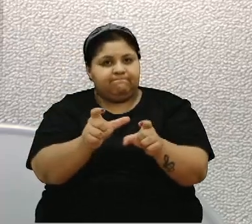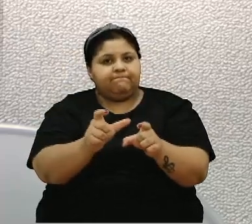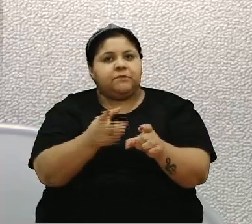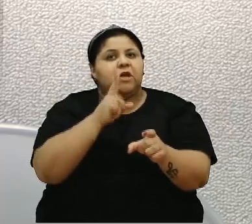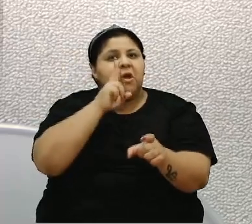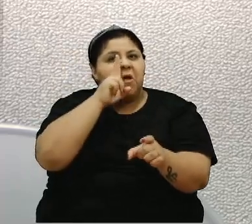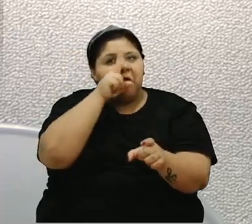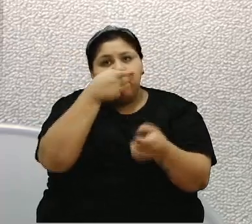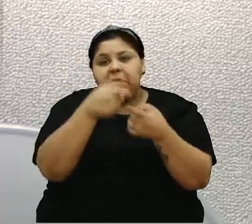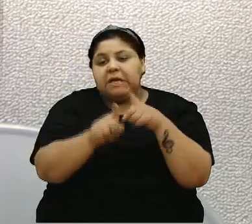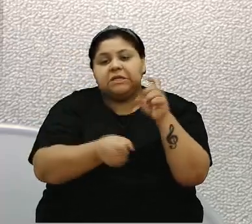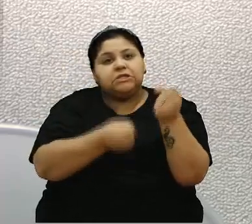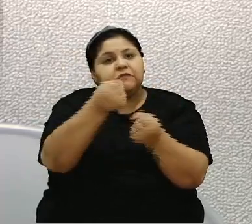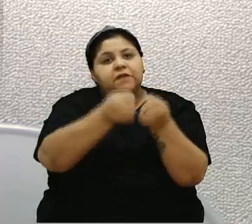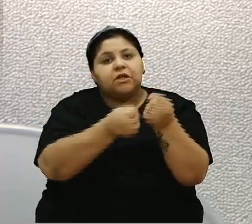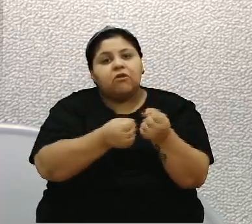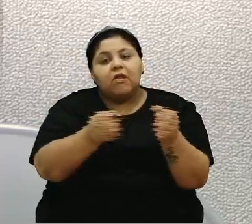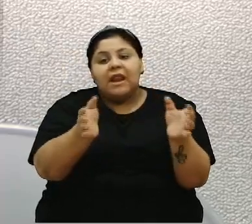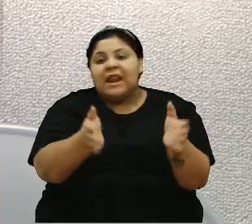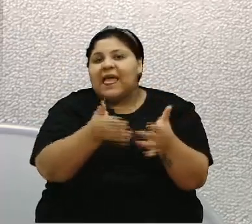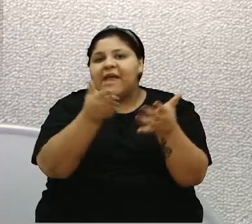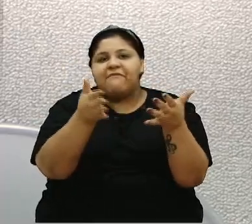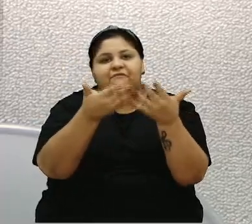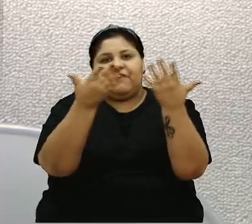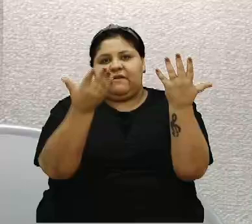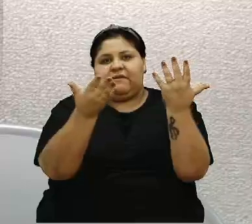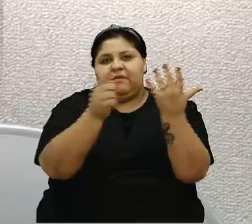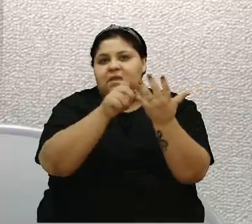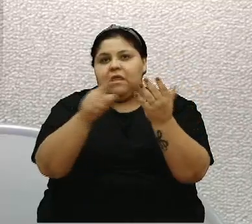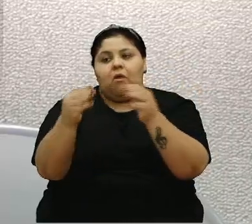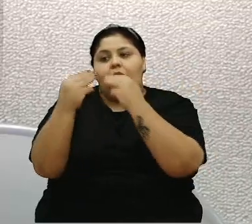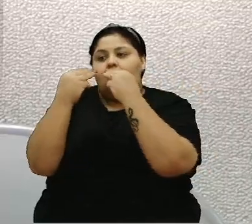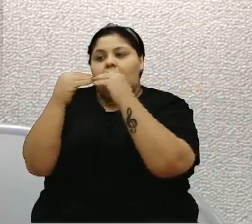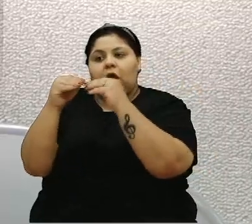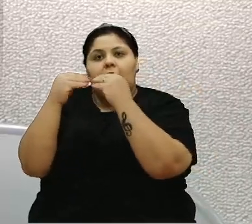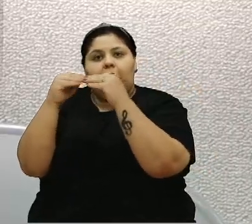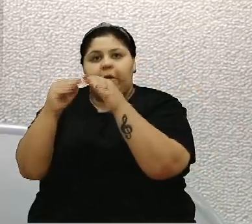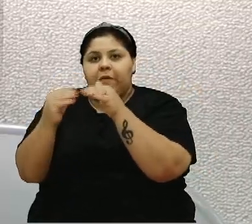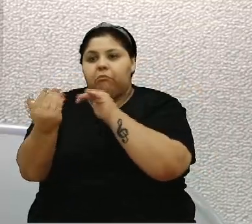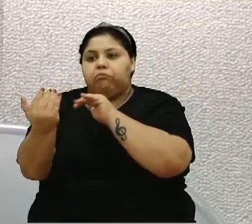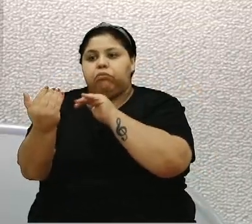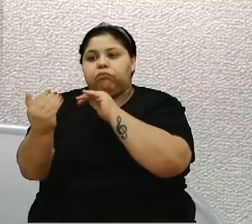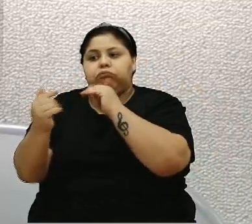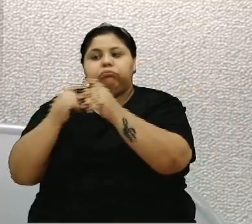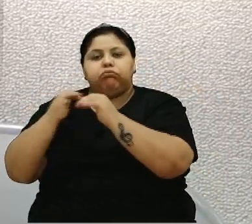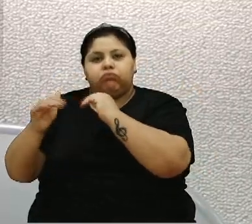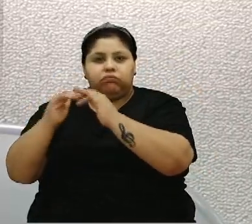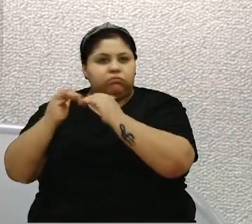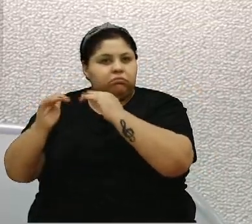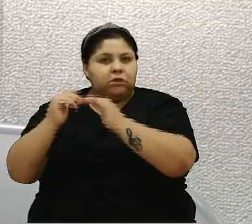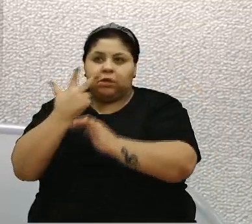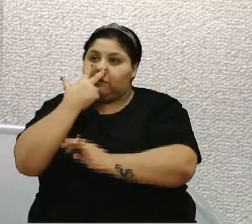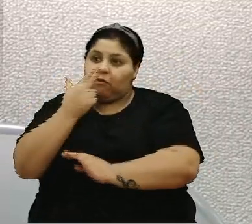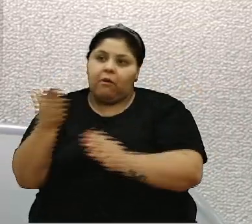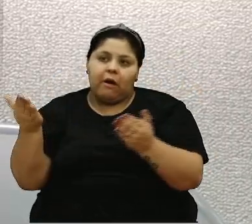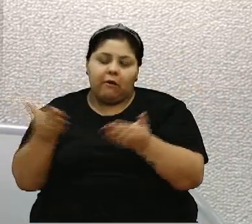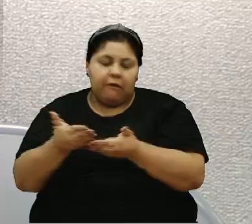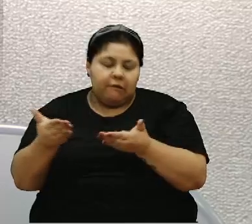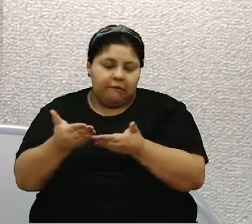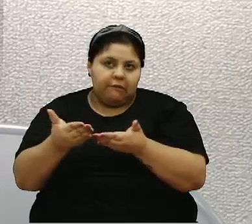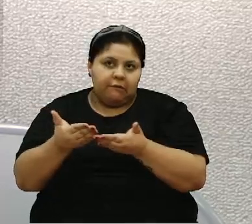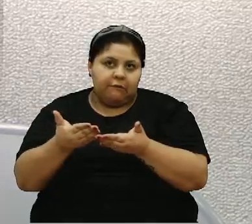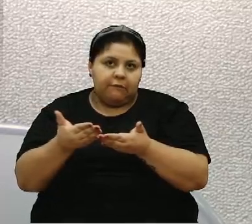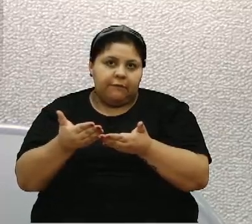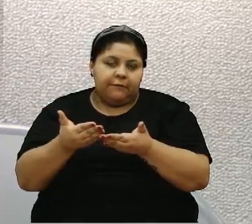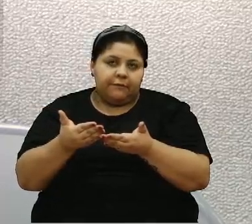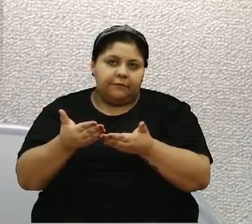para veículos leves, não é para caminhões e um alto fluxo como está tendo agora. E aí se